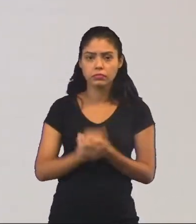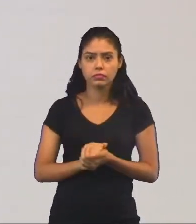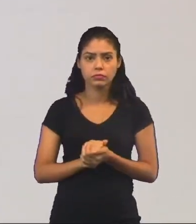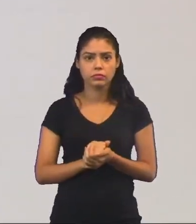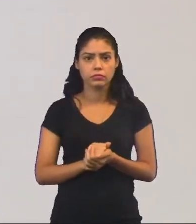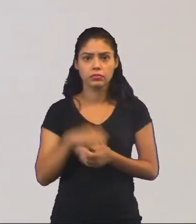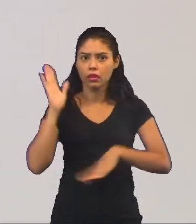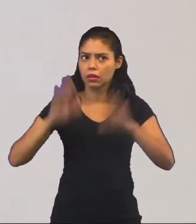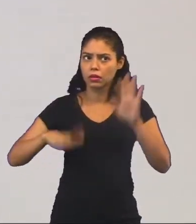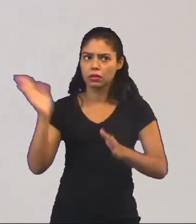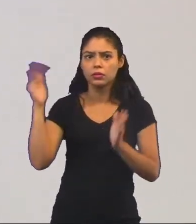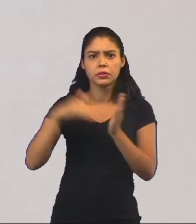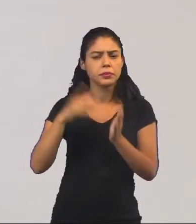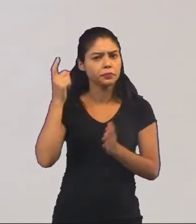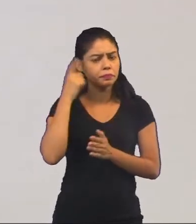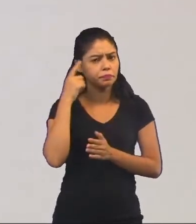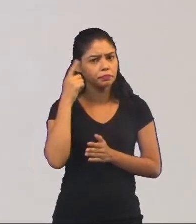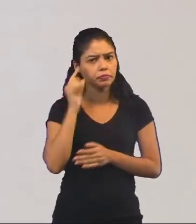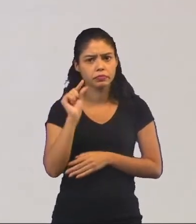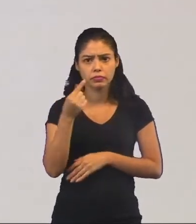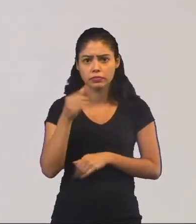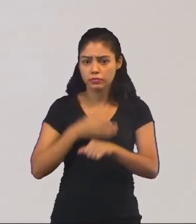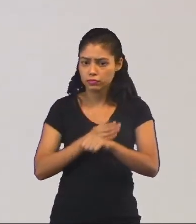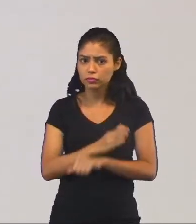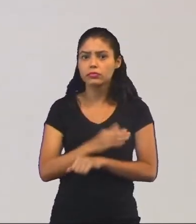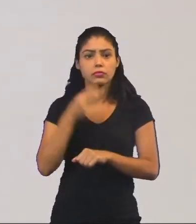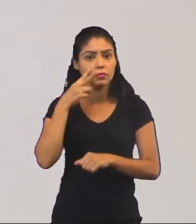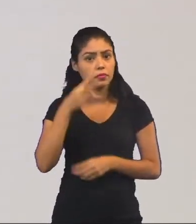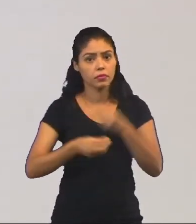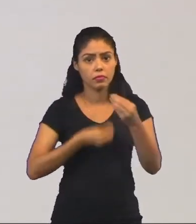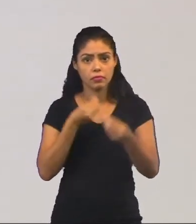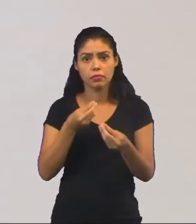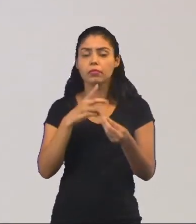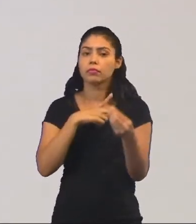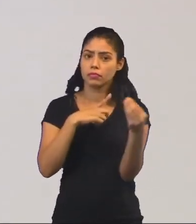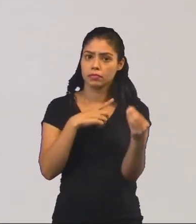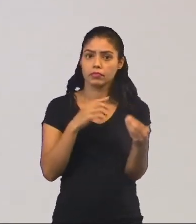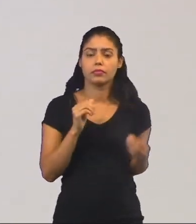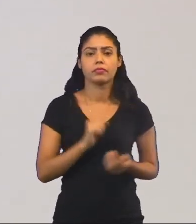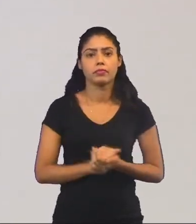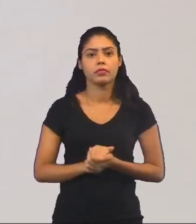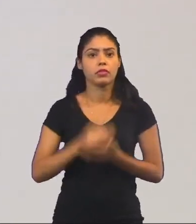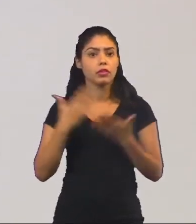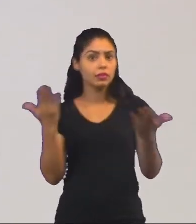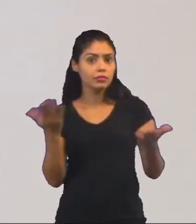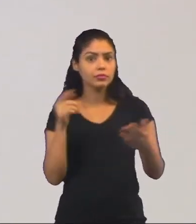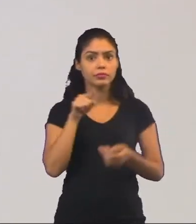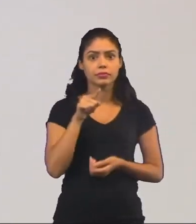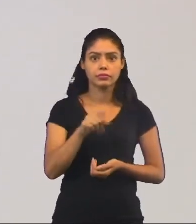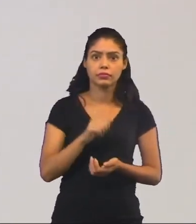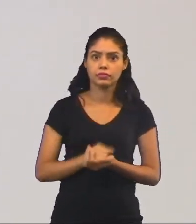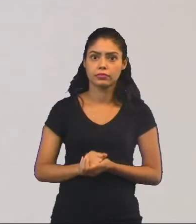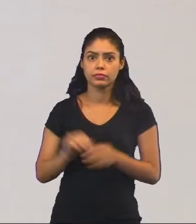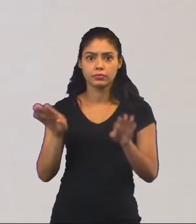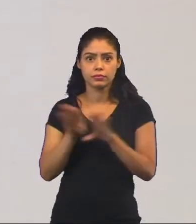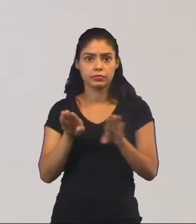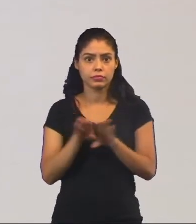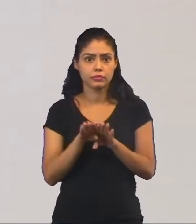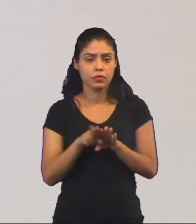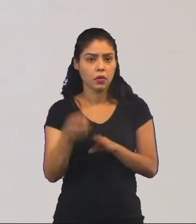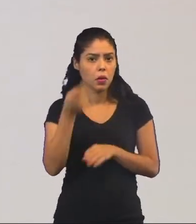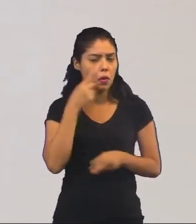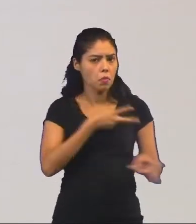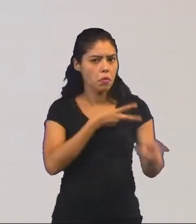floresta e às vezes até pensa em entrar um pouco para ver como é que é lá no interior. Mas você desiste. Por qual fator você desiste? Porque